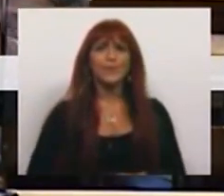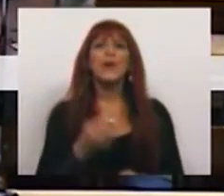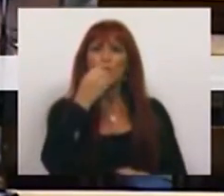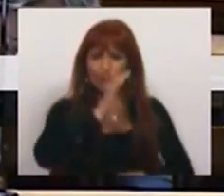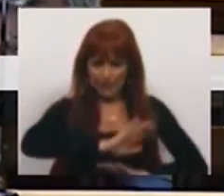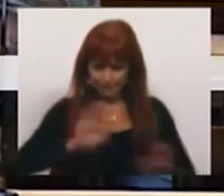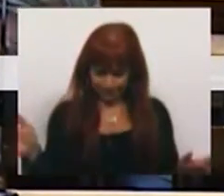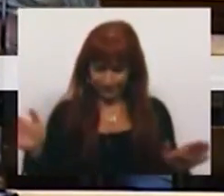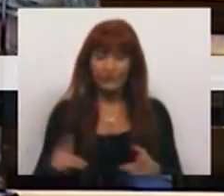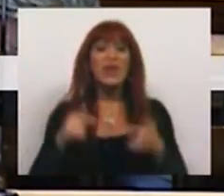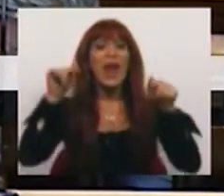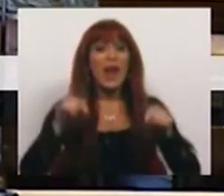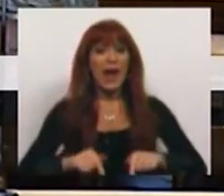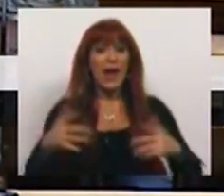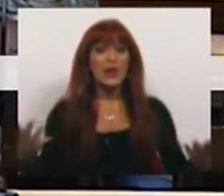bem.